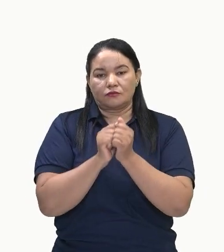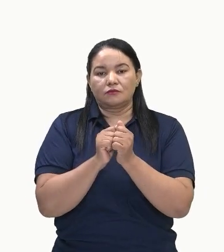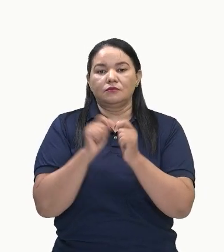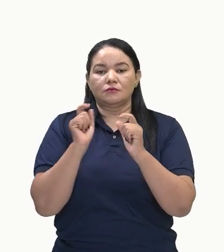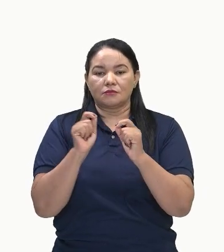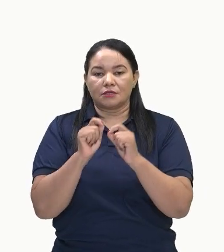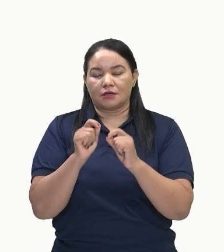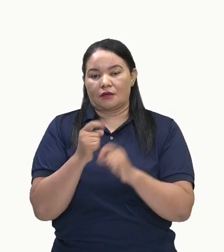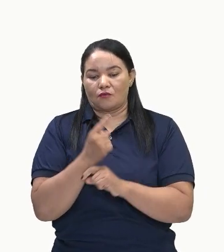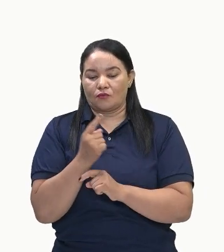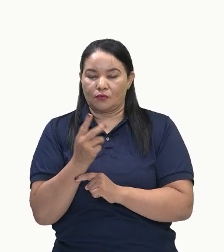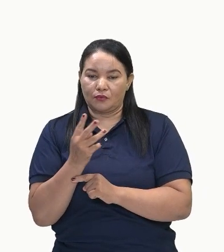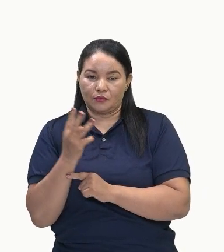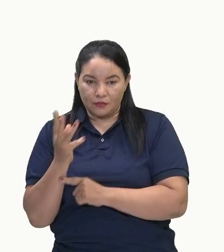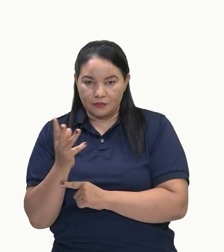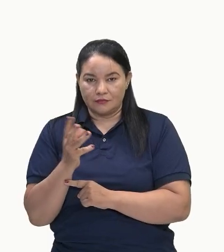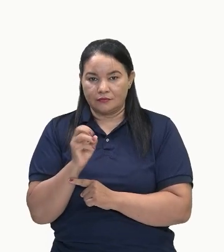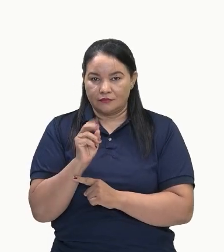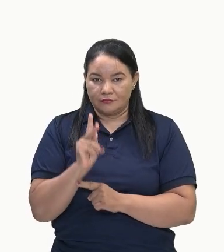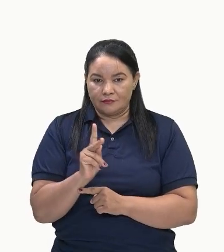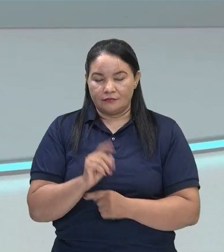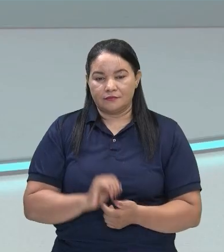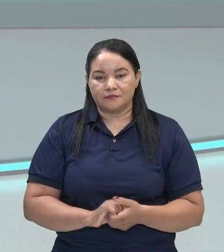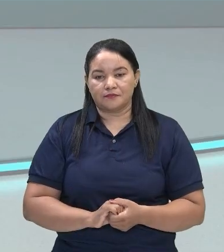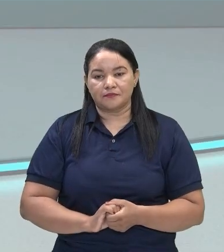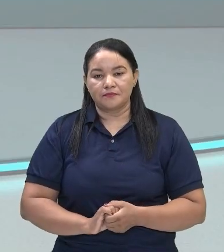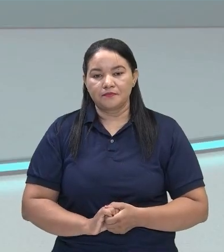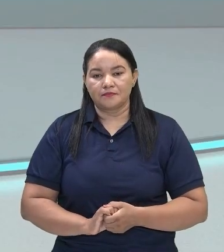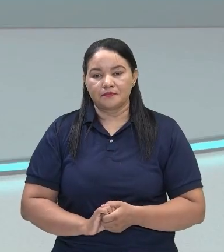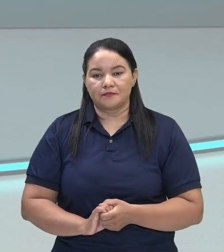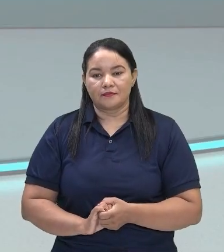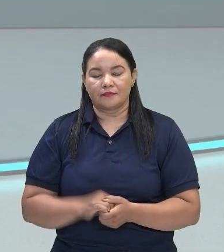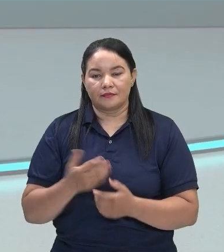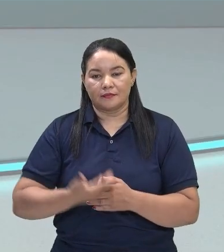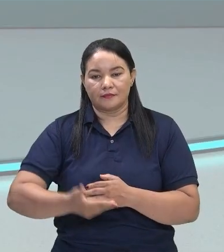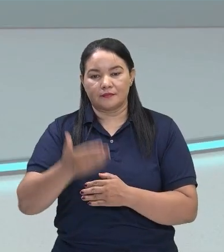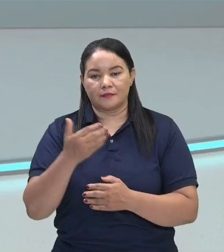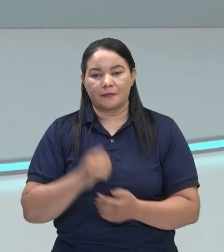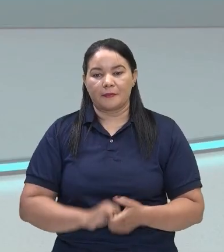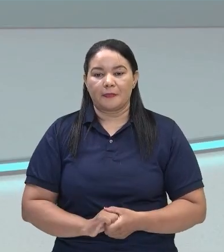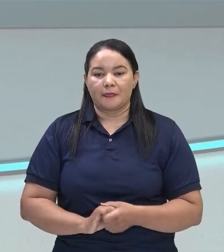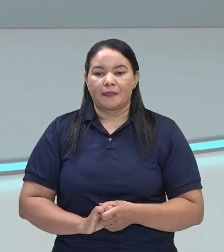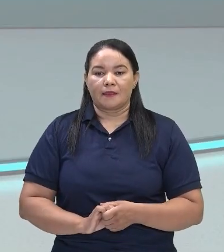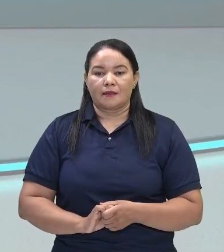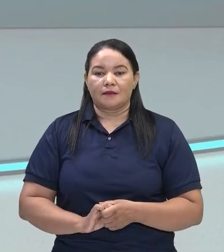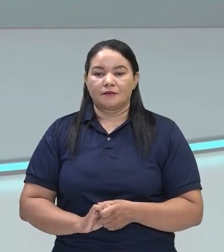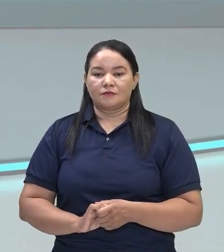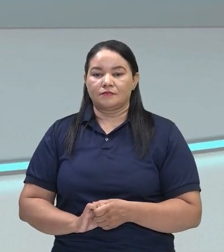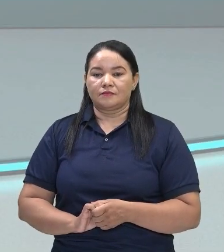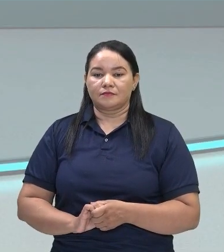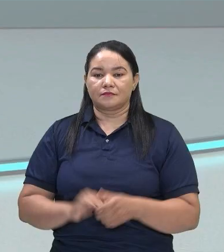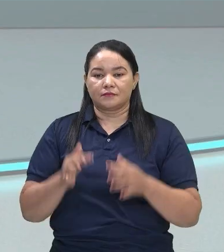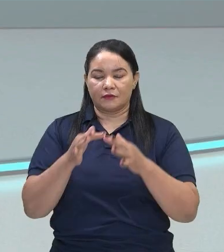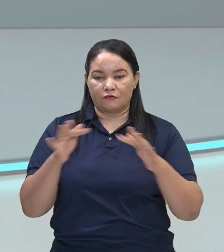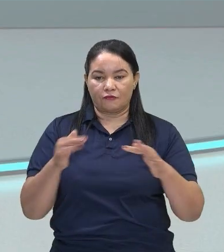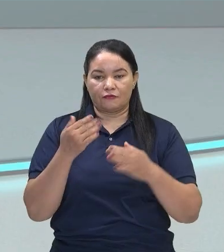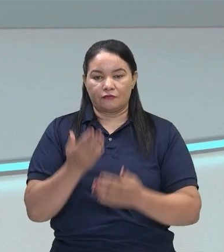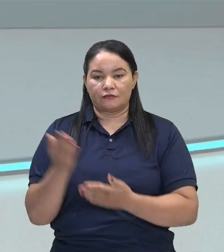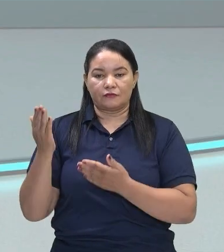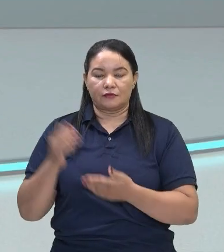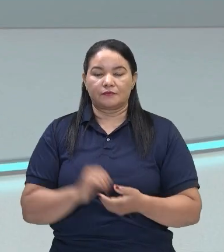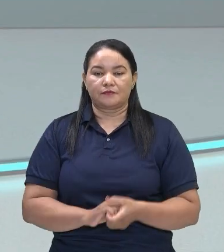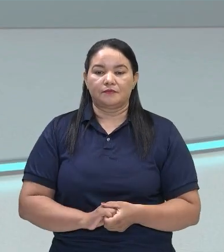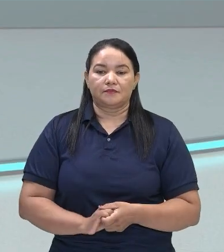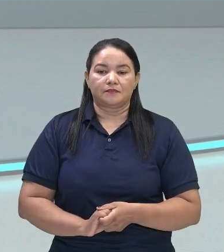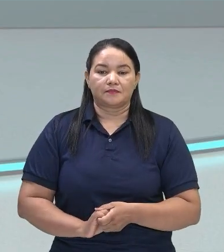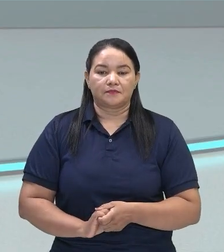e transformar ele em algo contável, ok? Continuando. Então, often need a measuring word, a piece